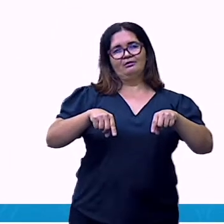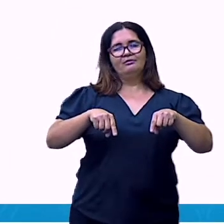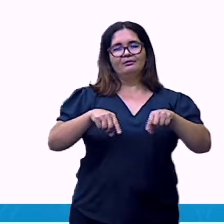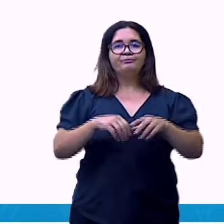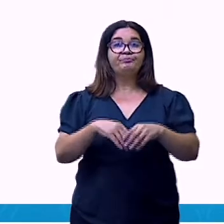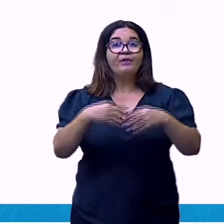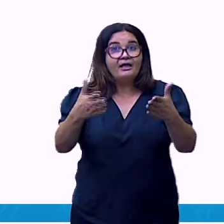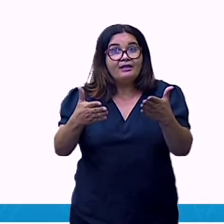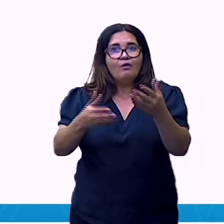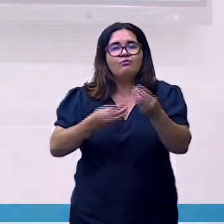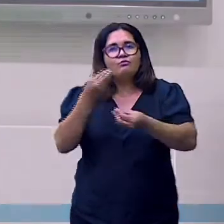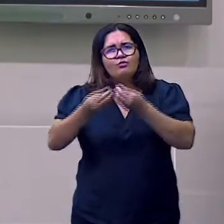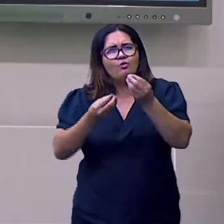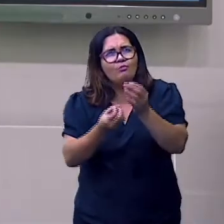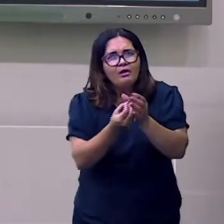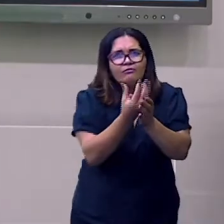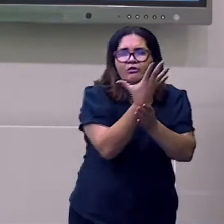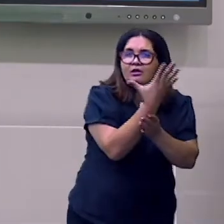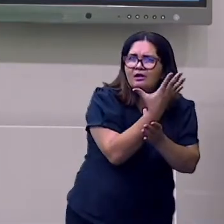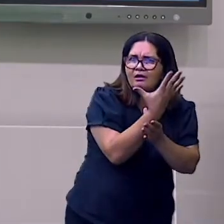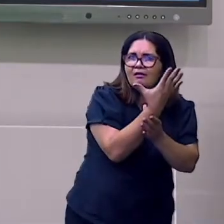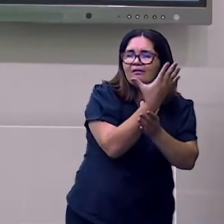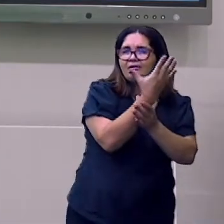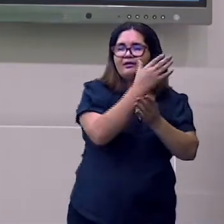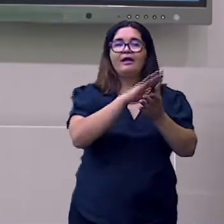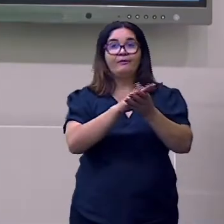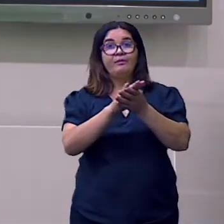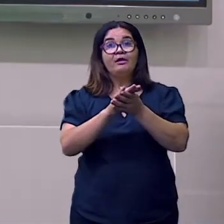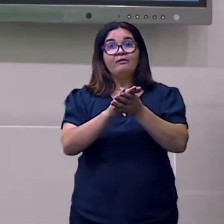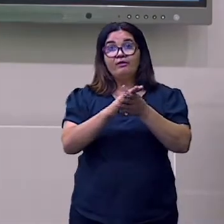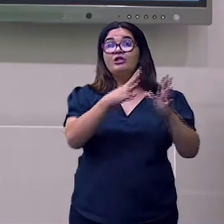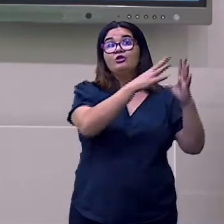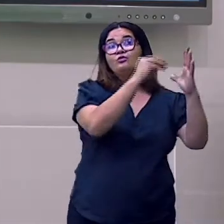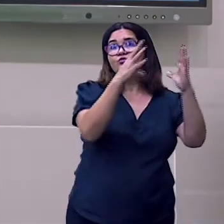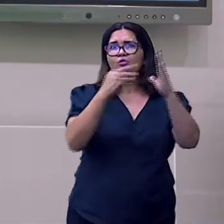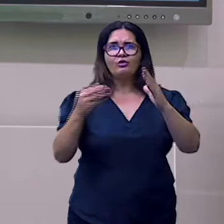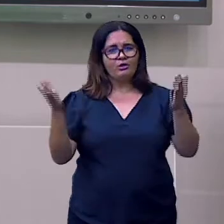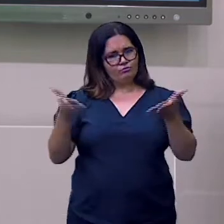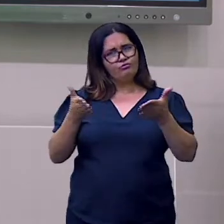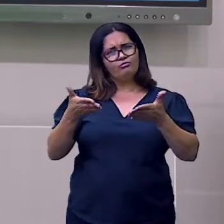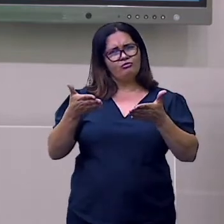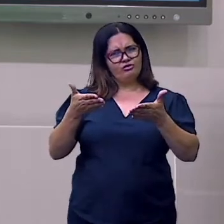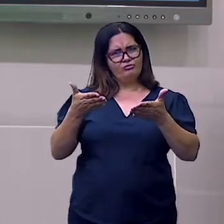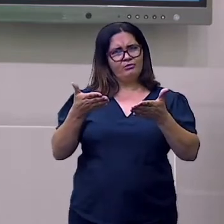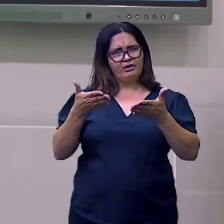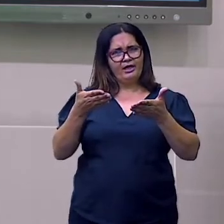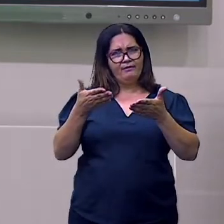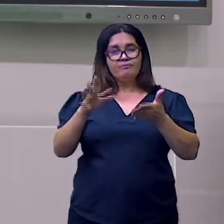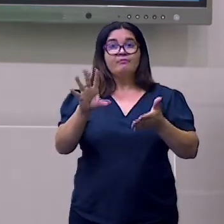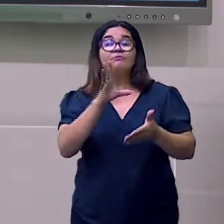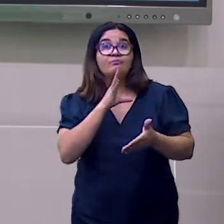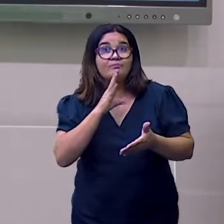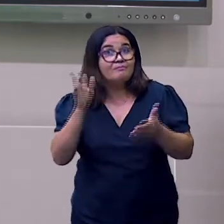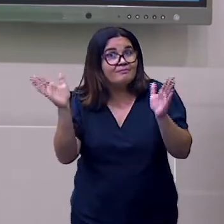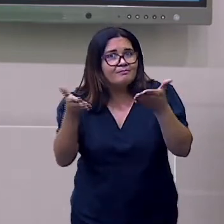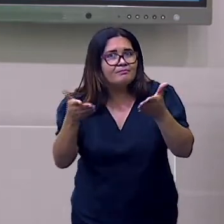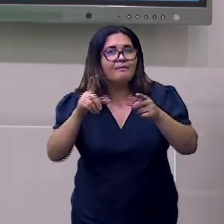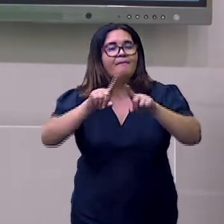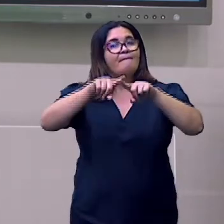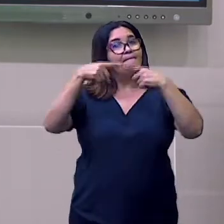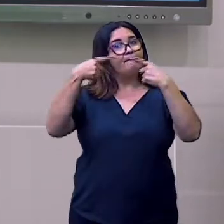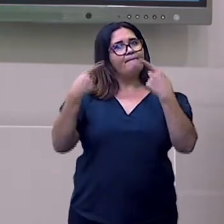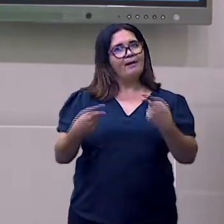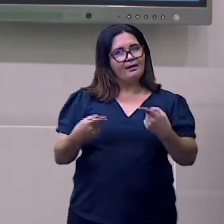princípio ela surgiu, não desse modelo que a gente conhece. E posteriormente, ainda dentro